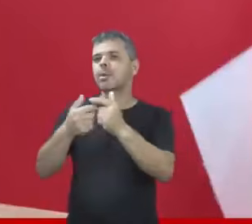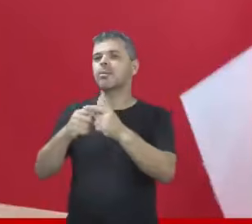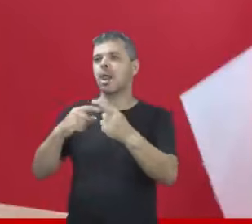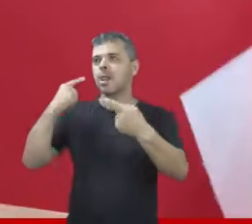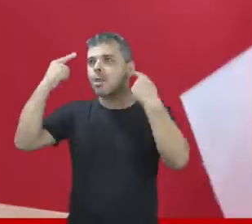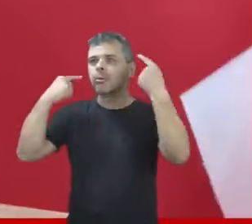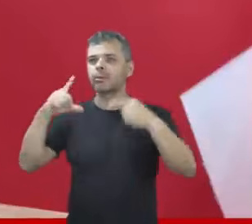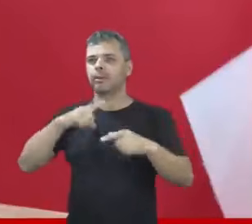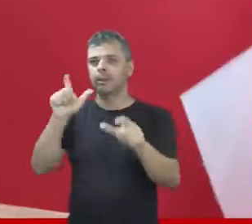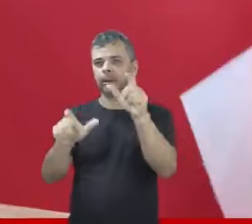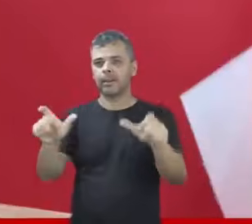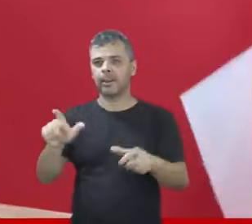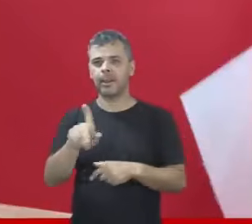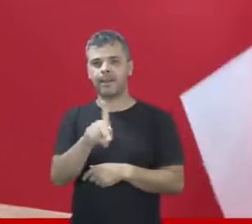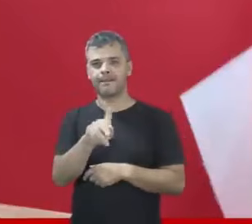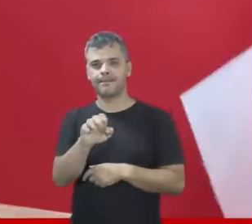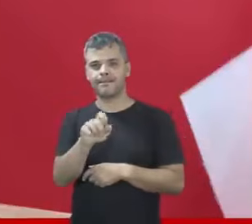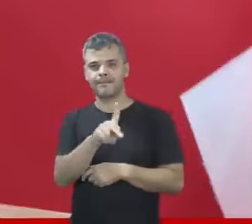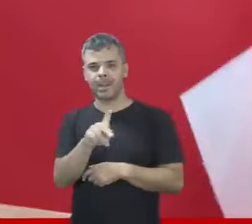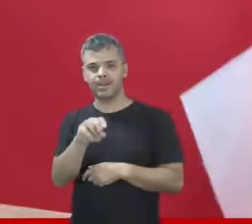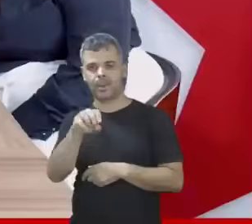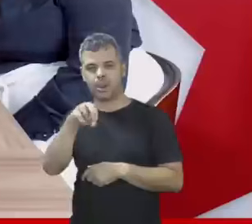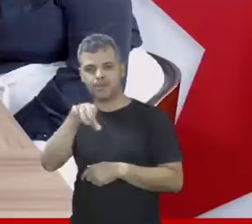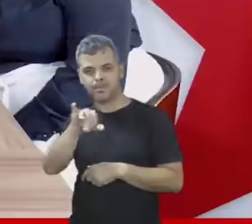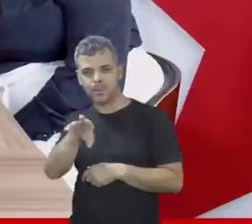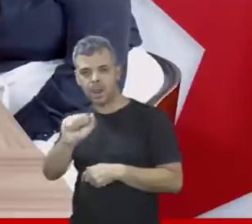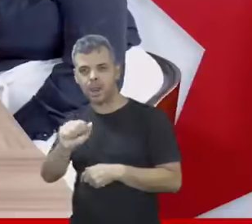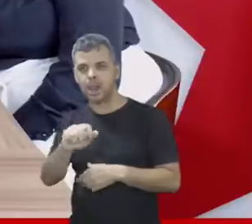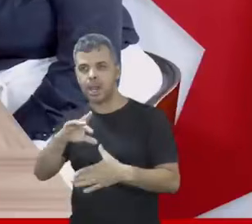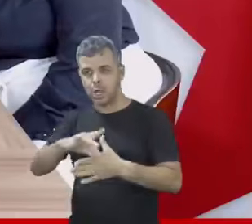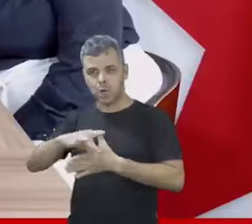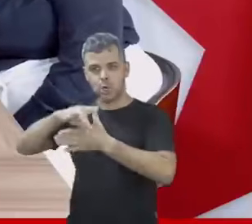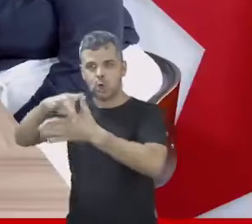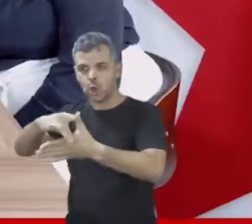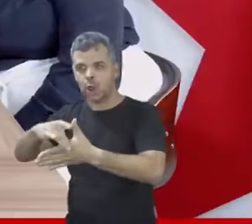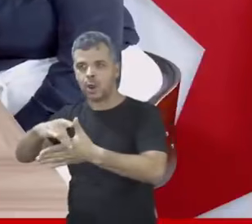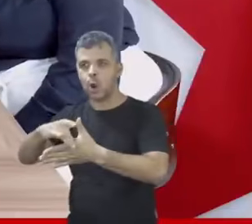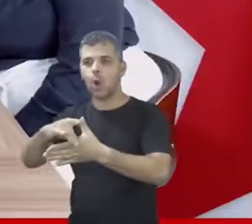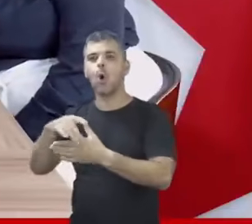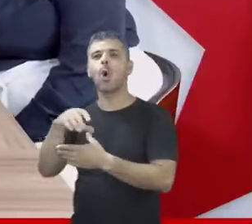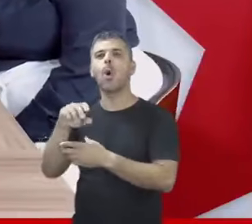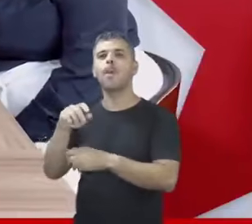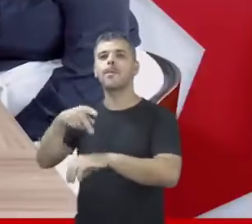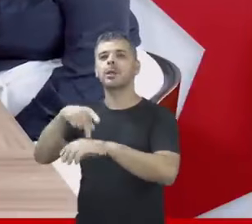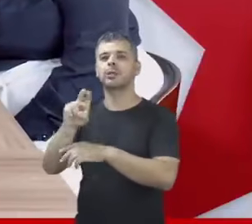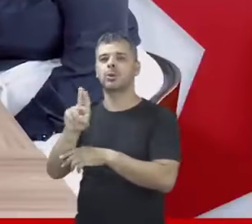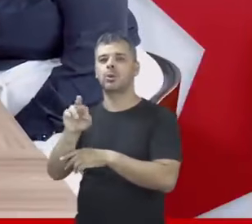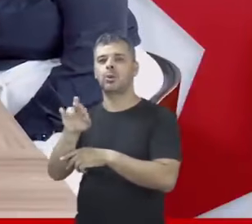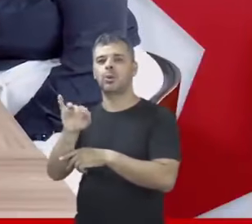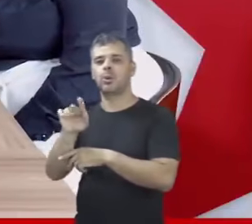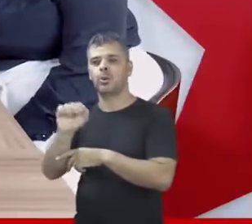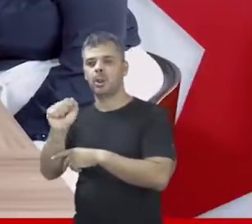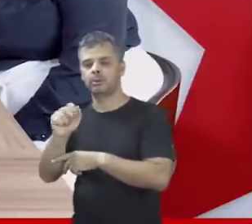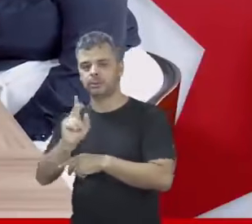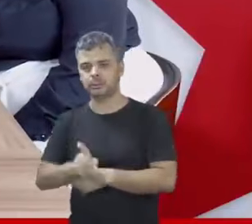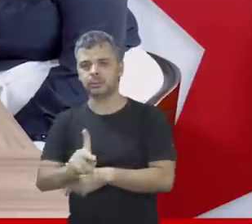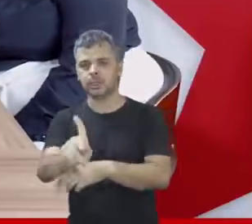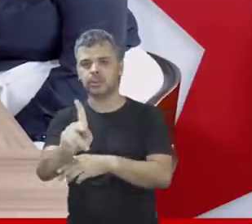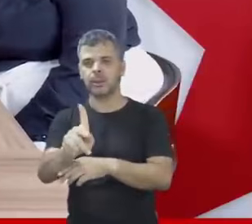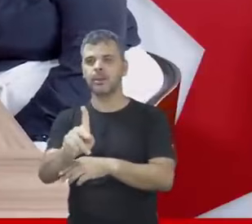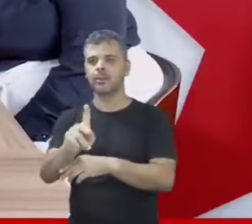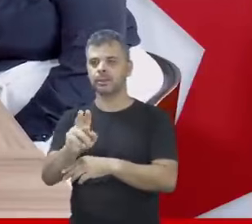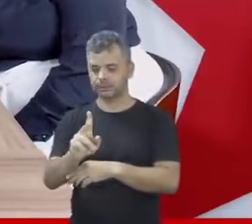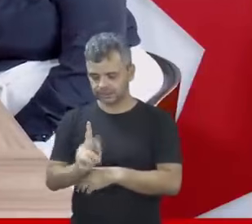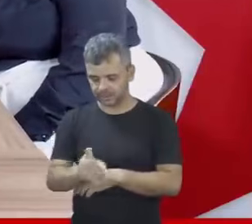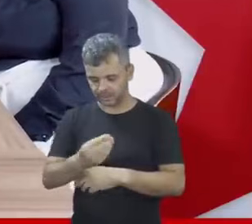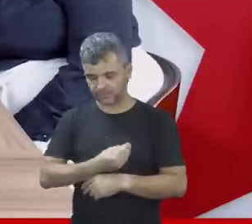um tem. Pepe Mujica, nosso líder uruguaio, sempre. É isso, Pepe sempre vivo, né?